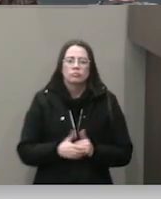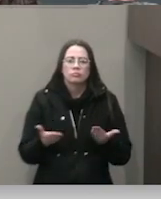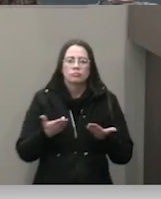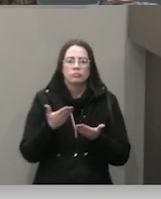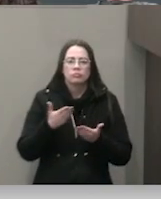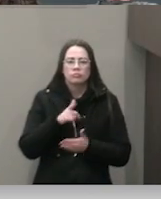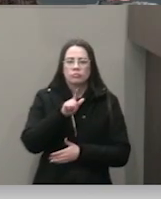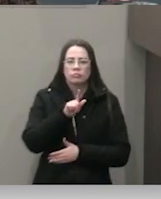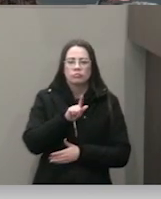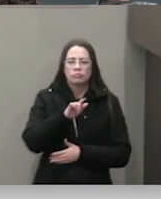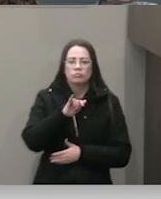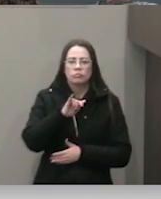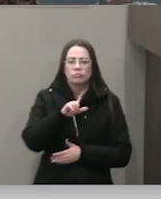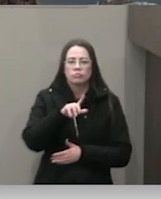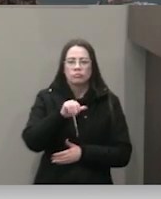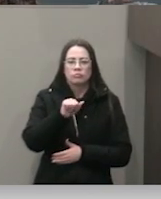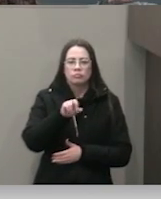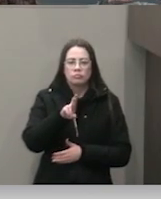Gilmar Joel Fuga.